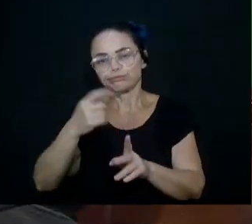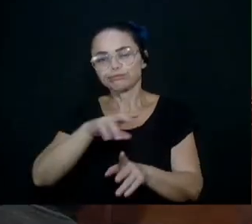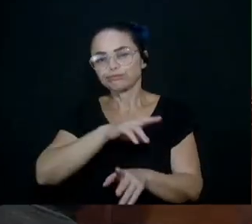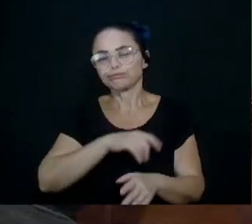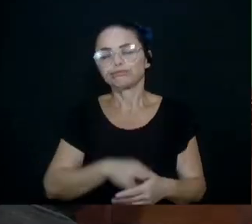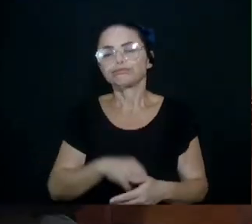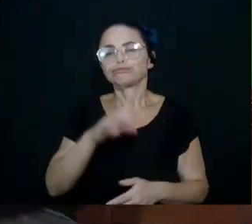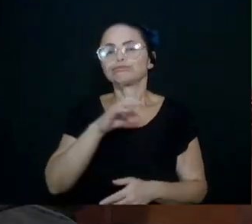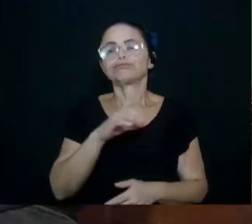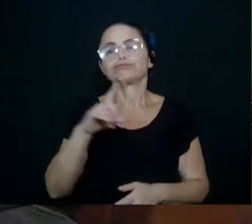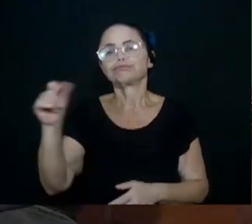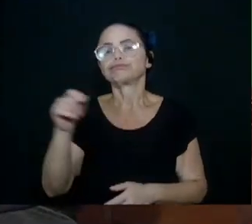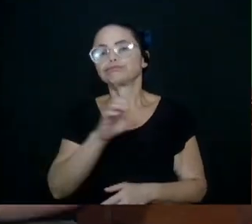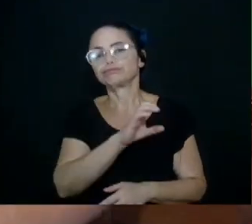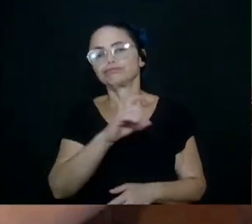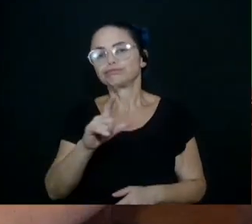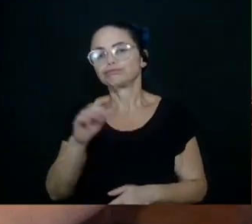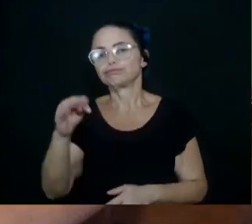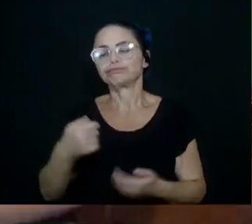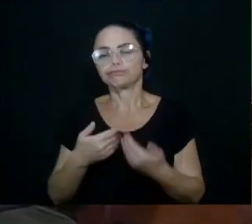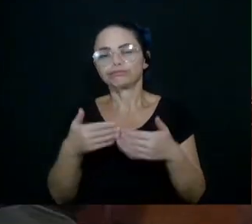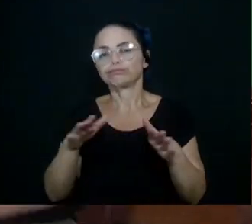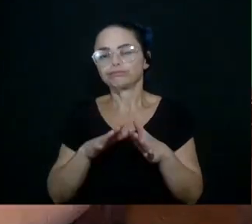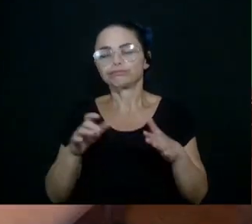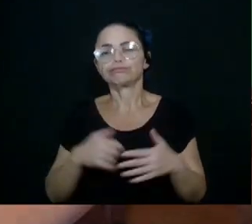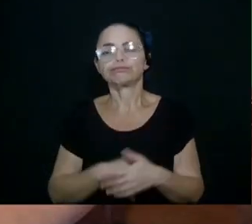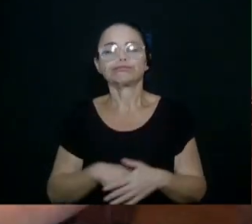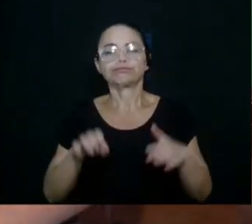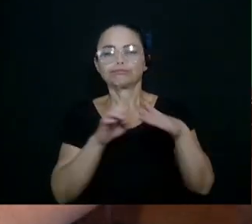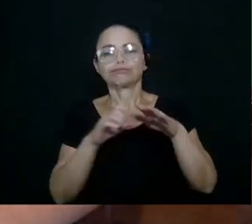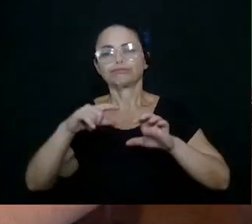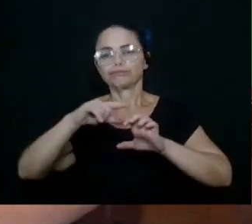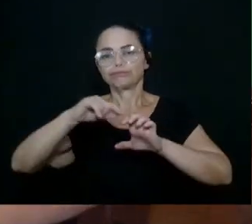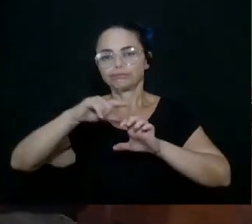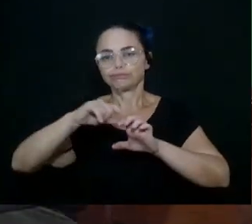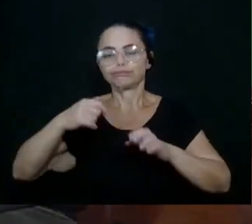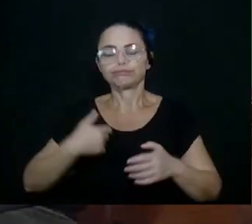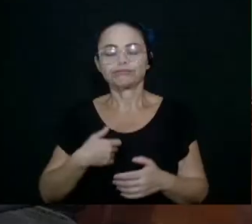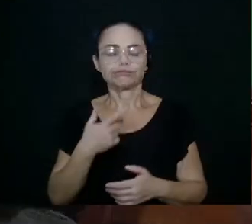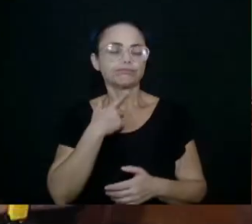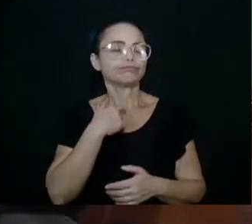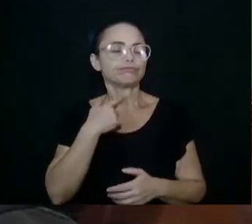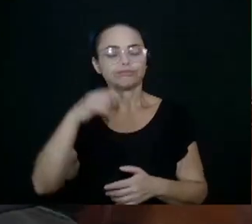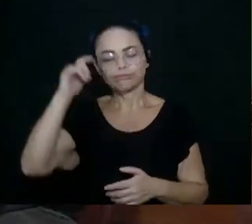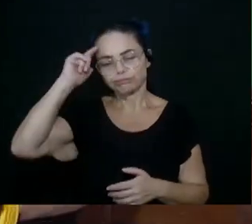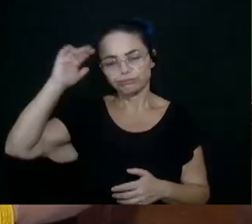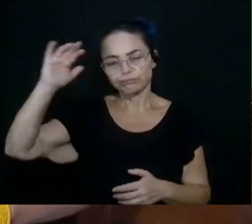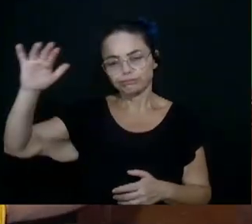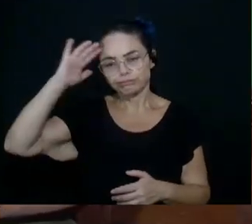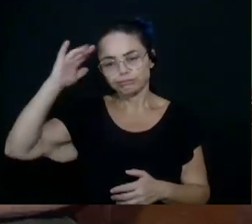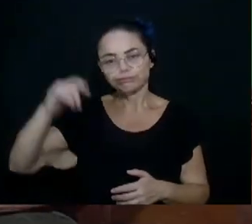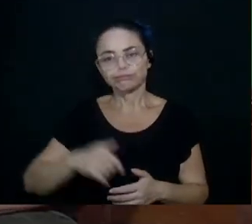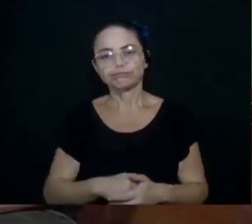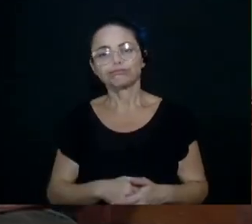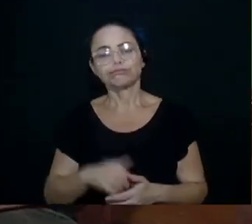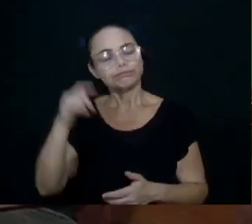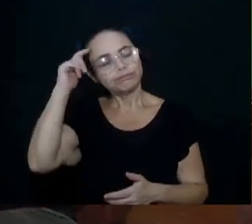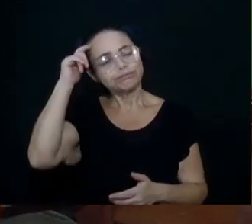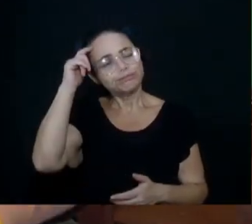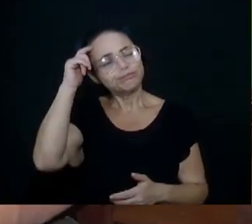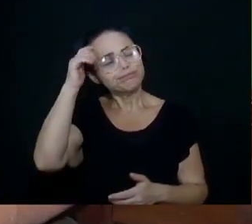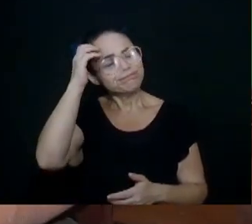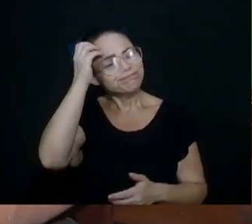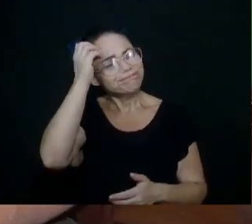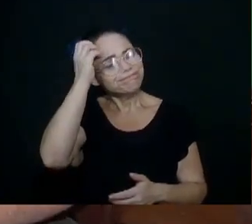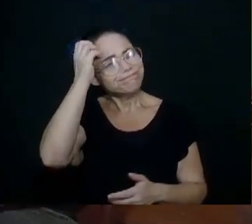eu preciso abrir um negócio. Eu sempre tive esse sonho de ser empreendedor. Então, nessas conversas junto com ele, a gente falou, olha,